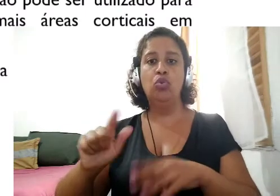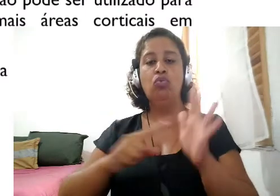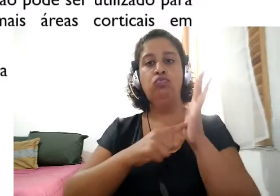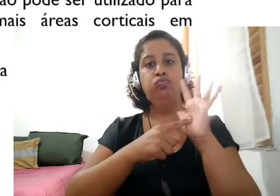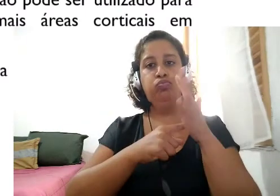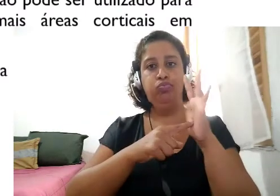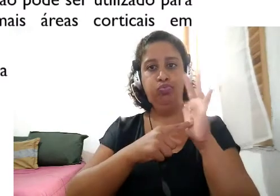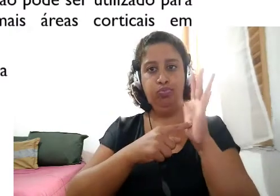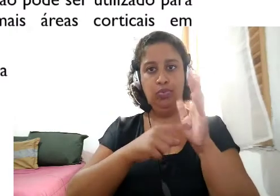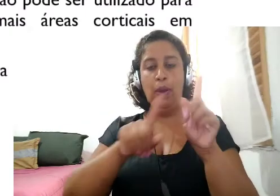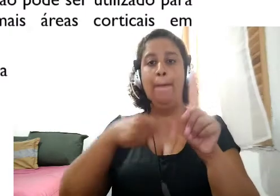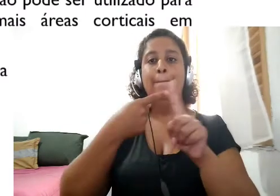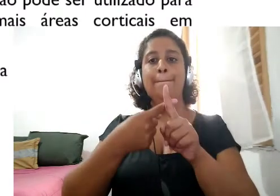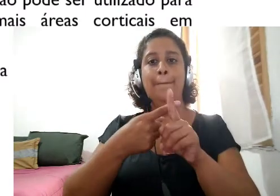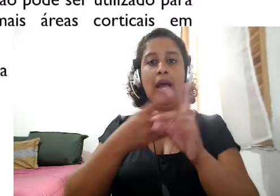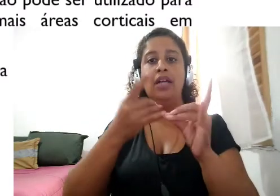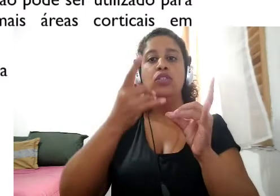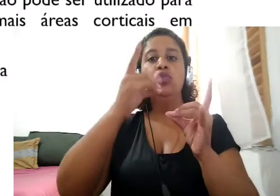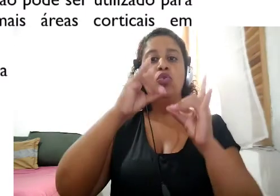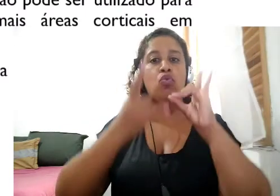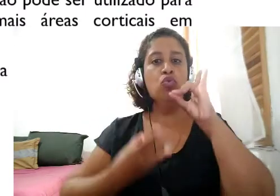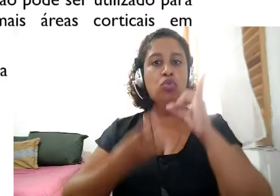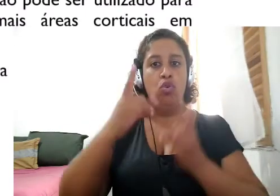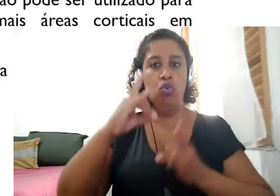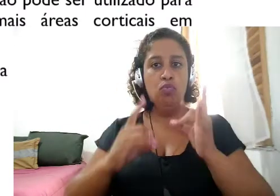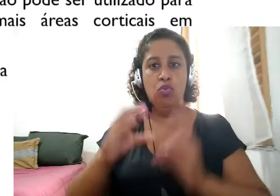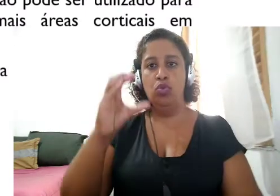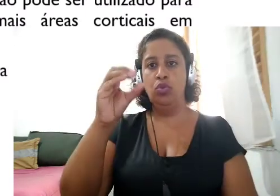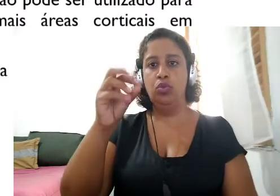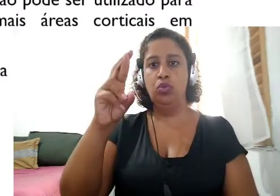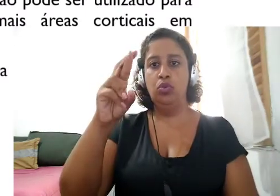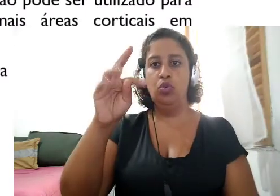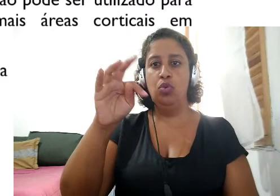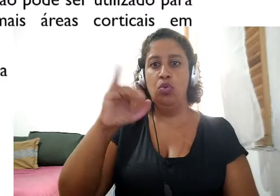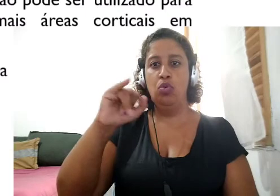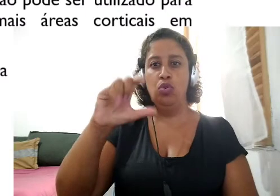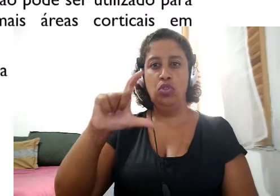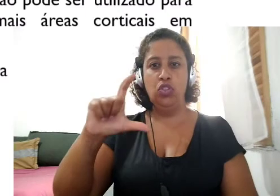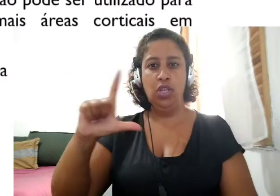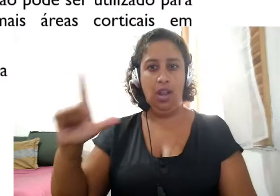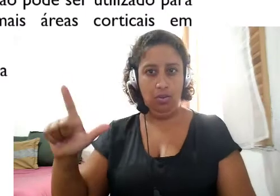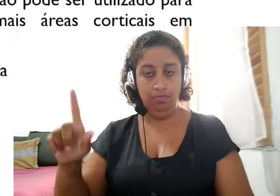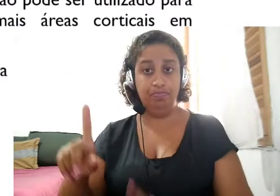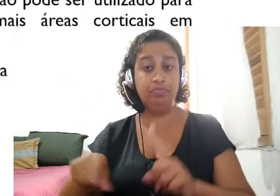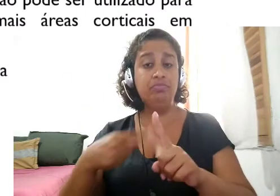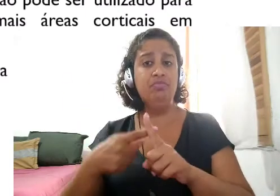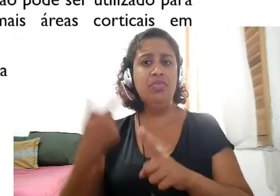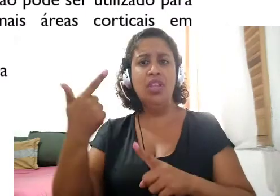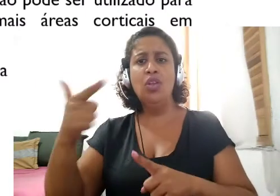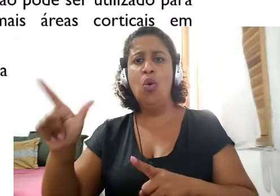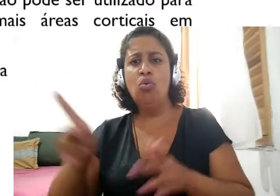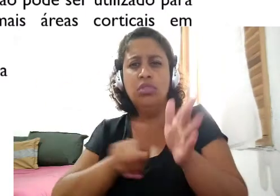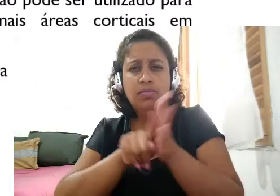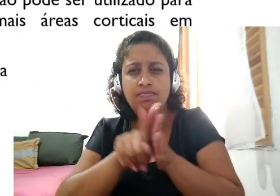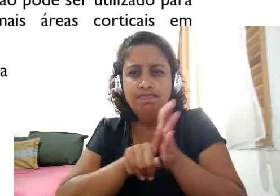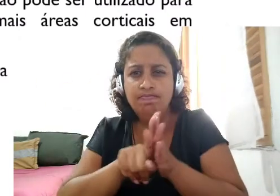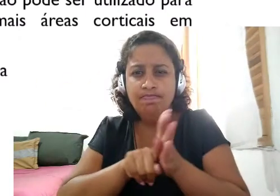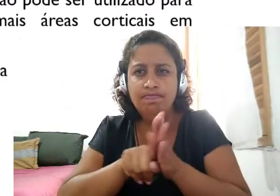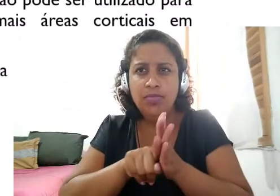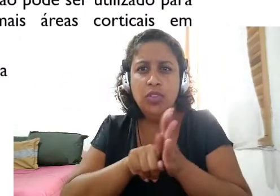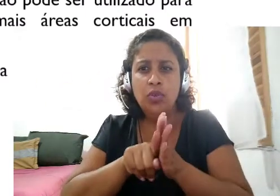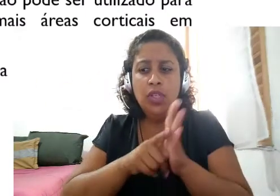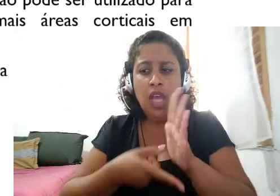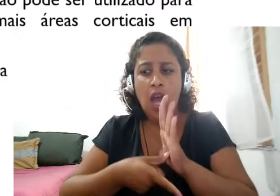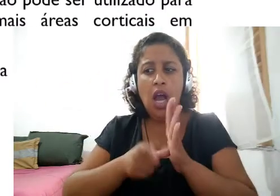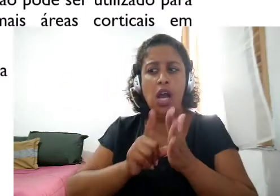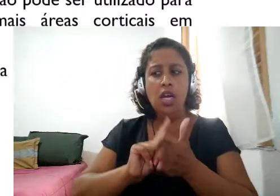medir a ativação cortical, mas aí mostrando que o mesmo estímulo em diferentes realidades virtual e ambiental, ele